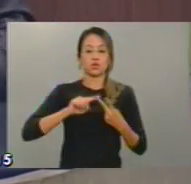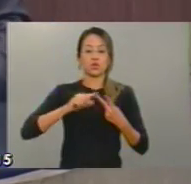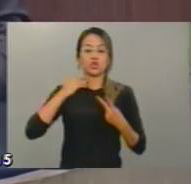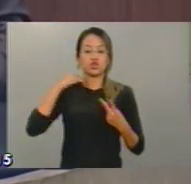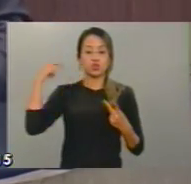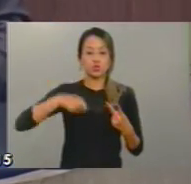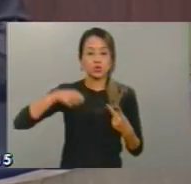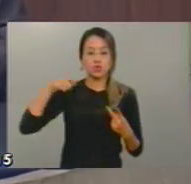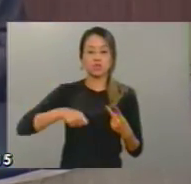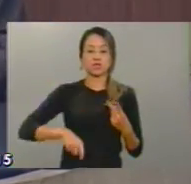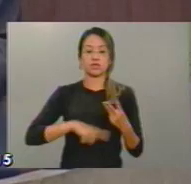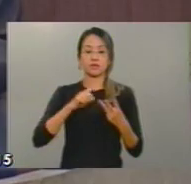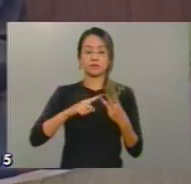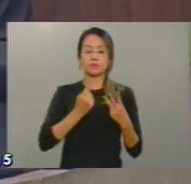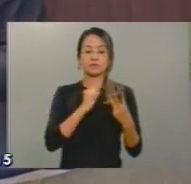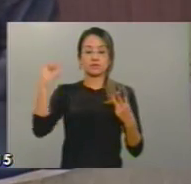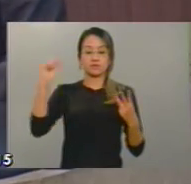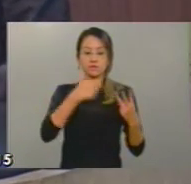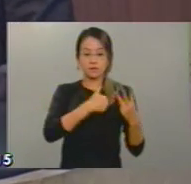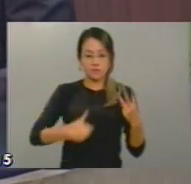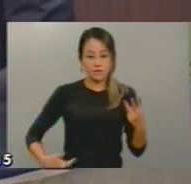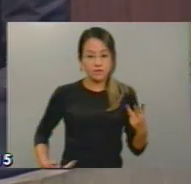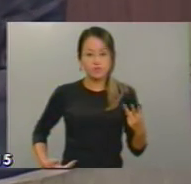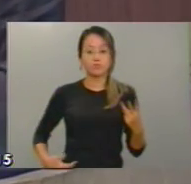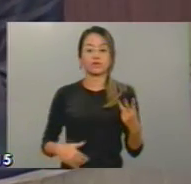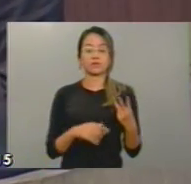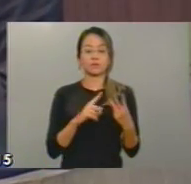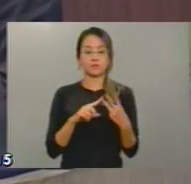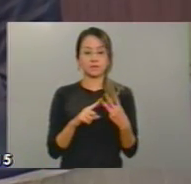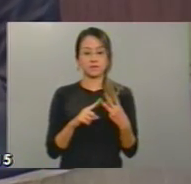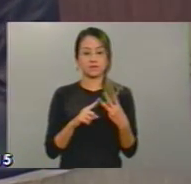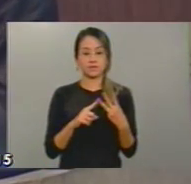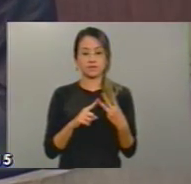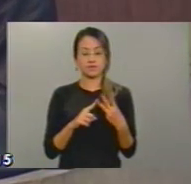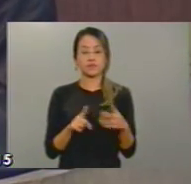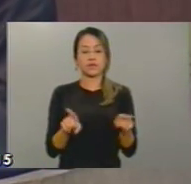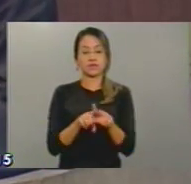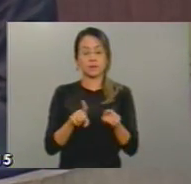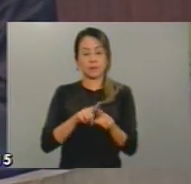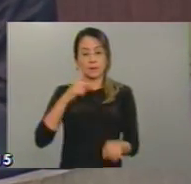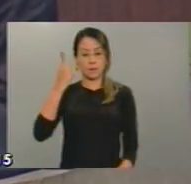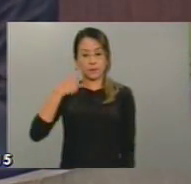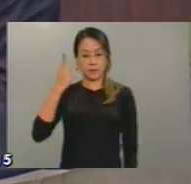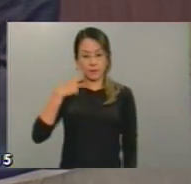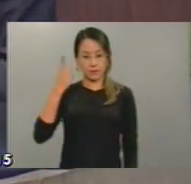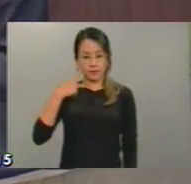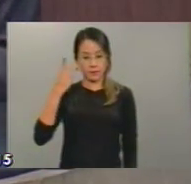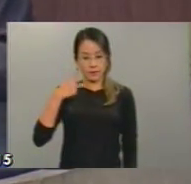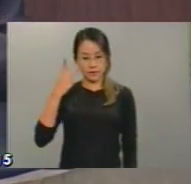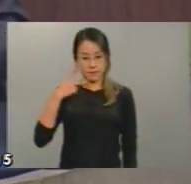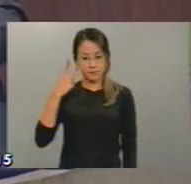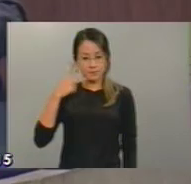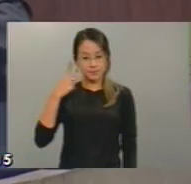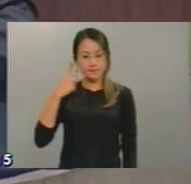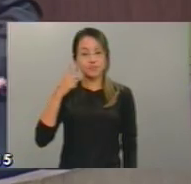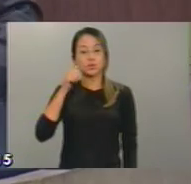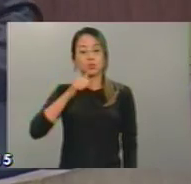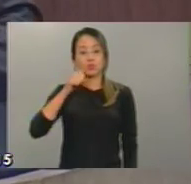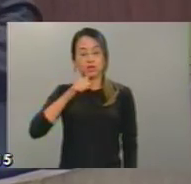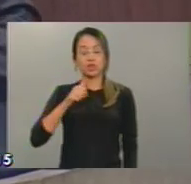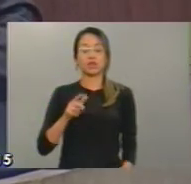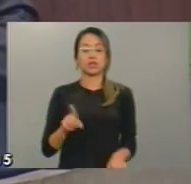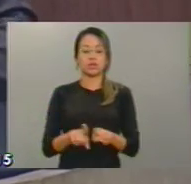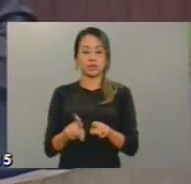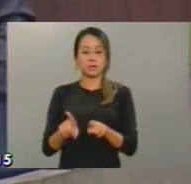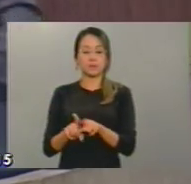a defensoria pública, a defensora Andréia, a promotora Antônia Lima e representantes